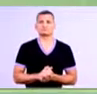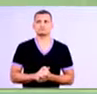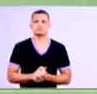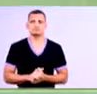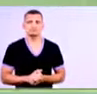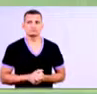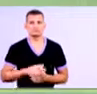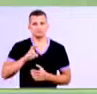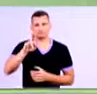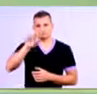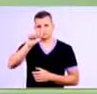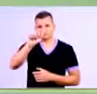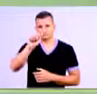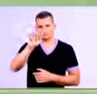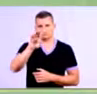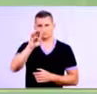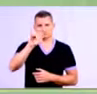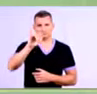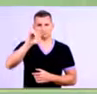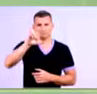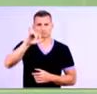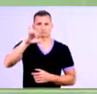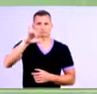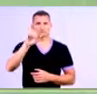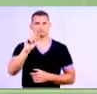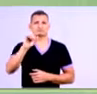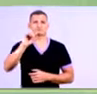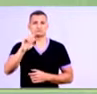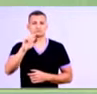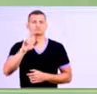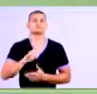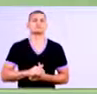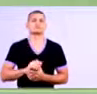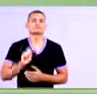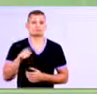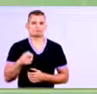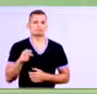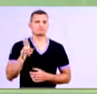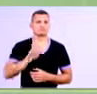da usabilidade. É fácil de usar?